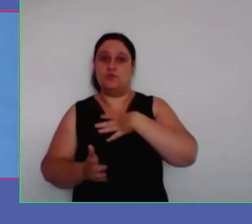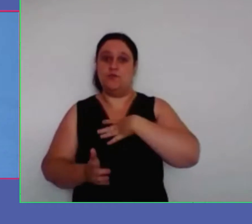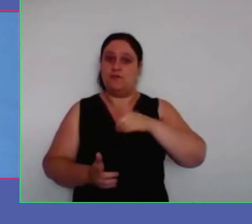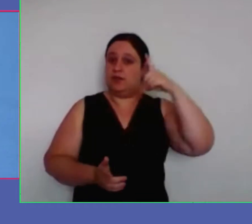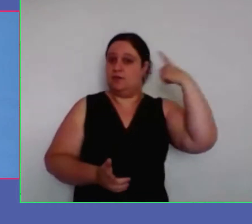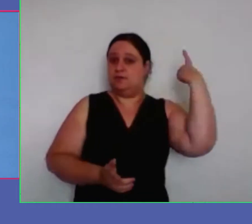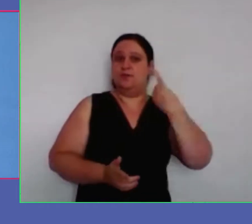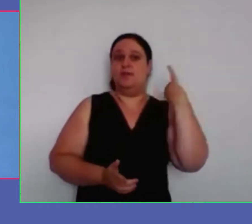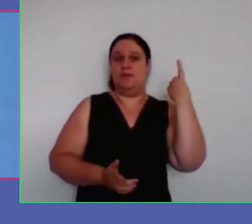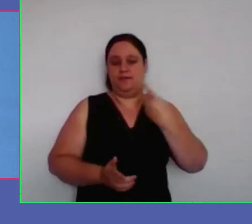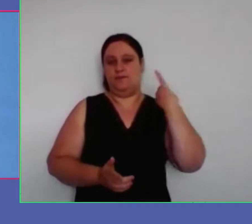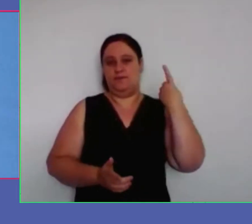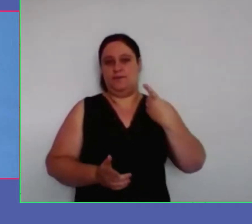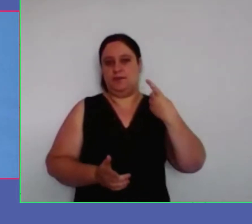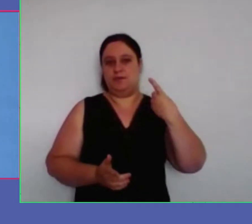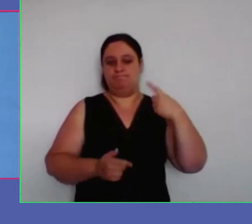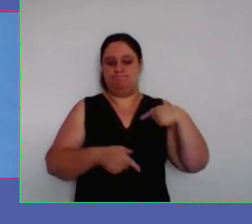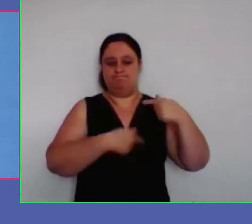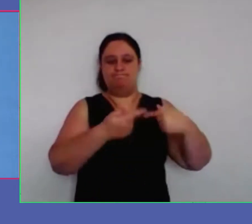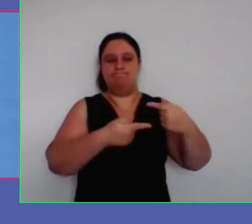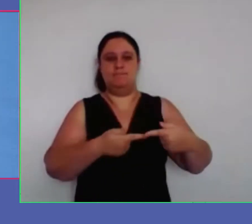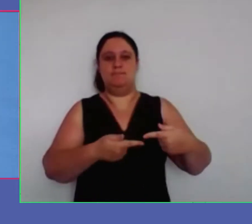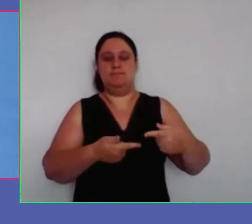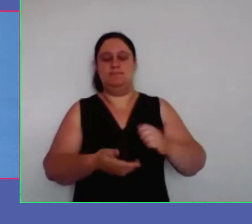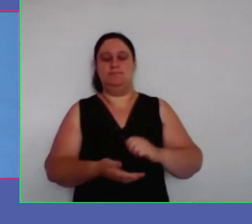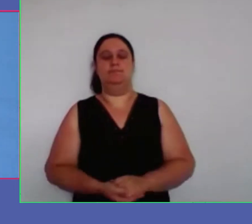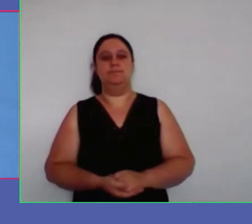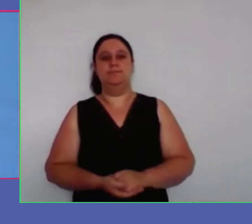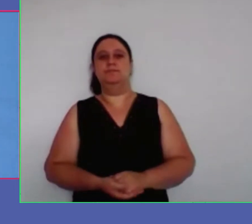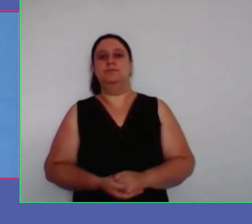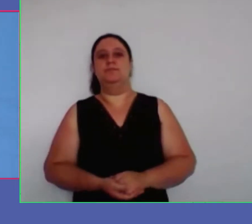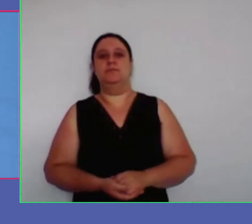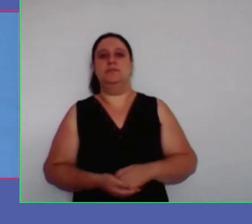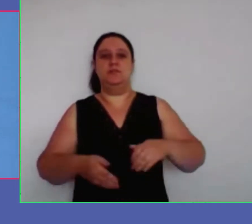Davi. E também mostra,